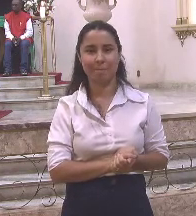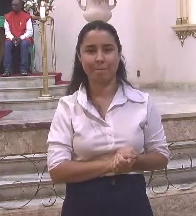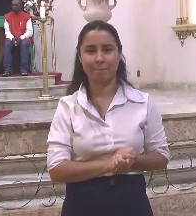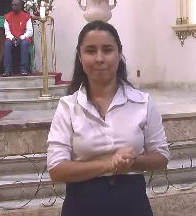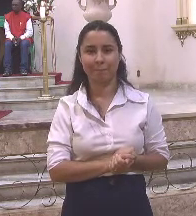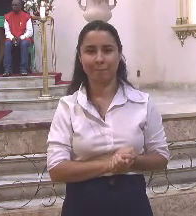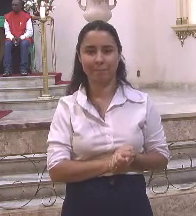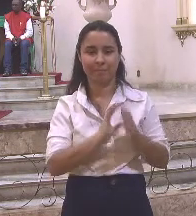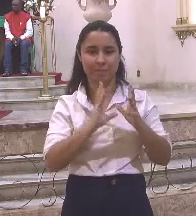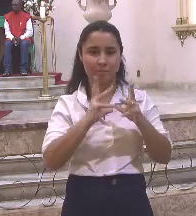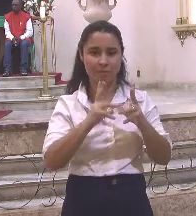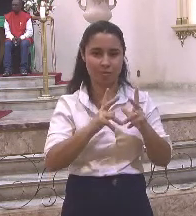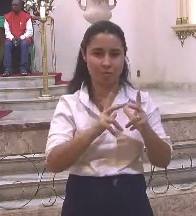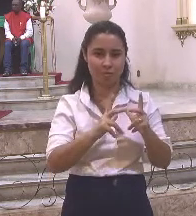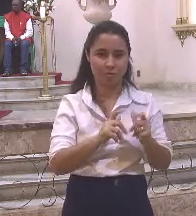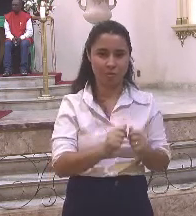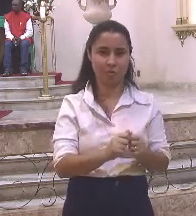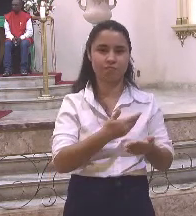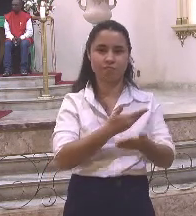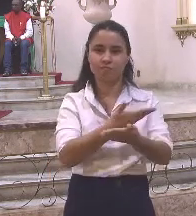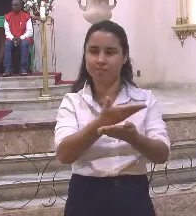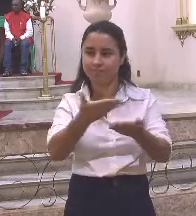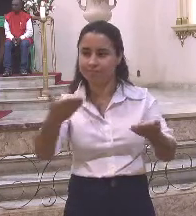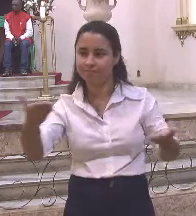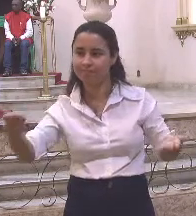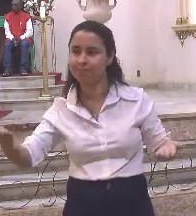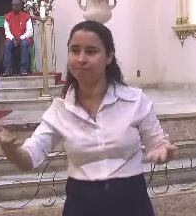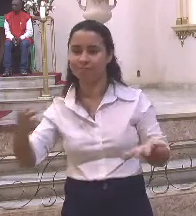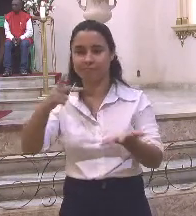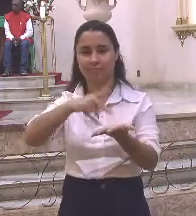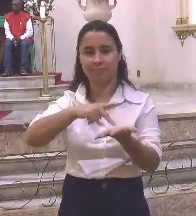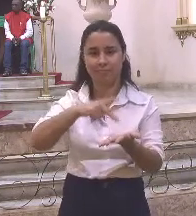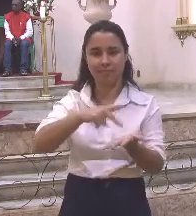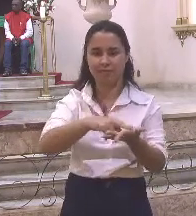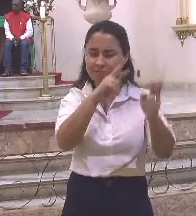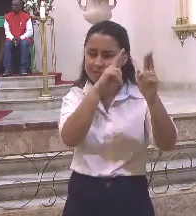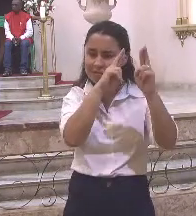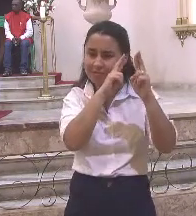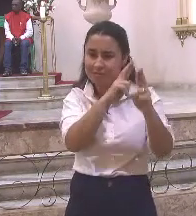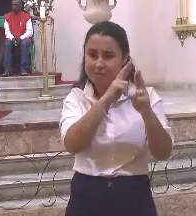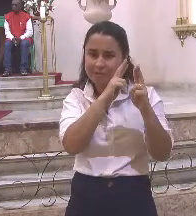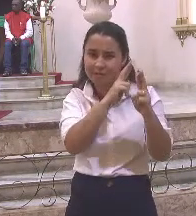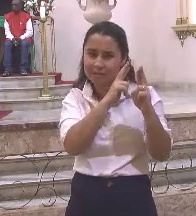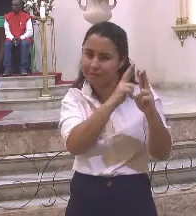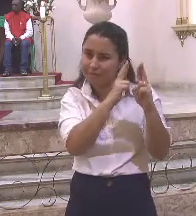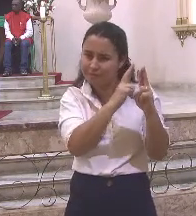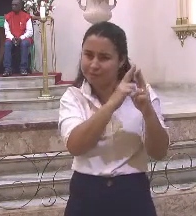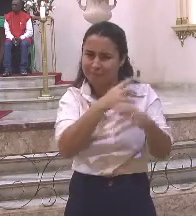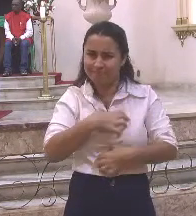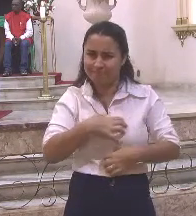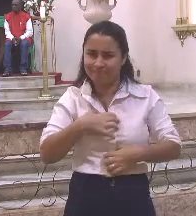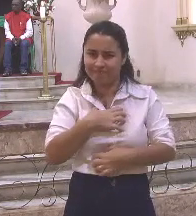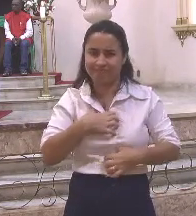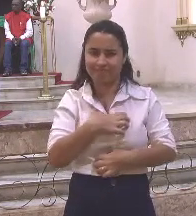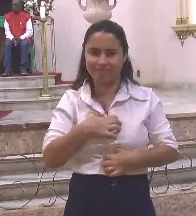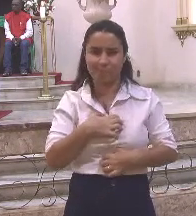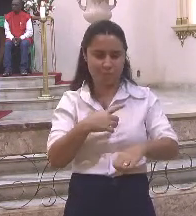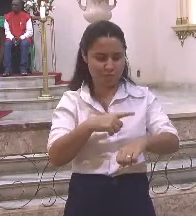Todo cristão verdadeiro aguarda ansiosamente por este momento